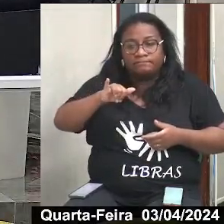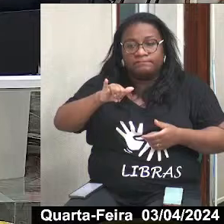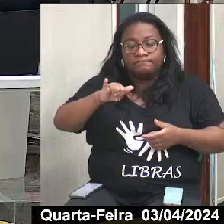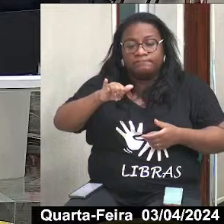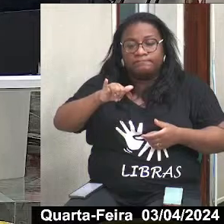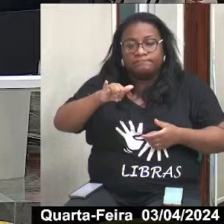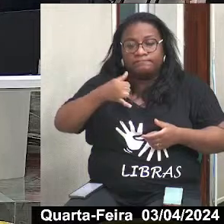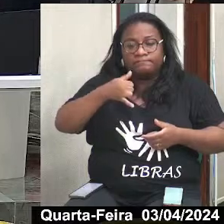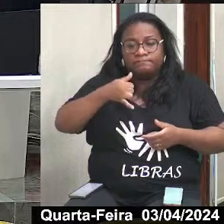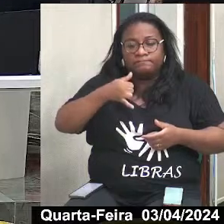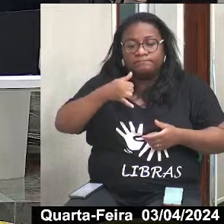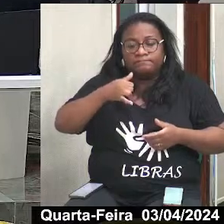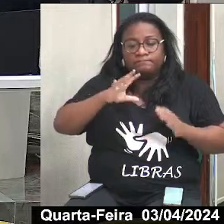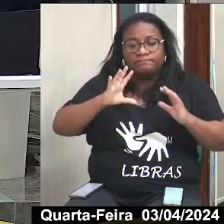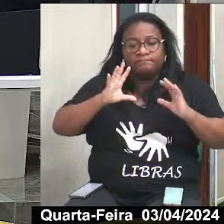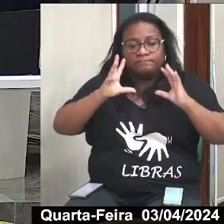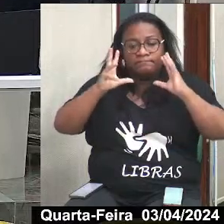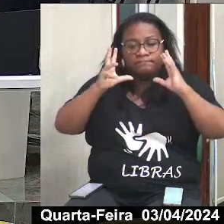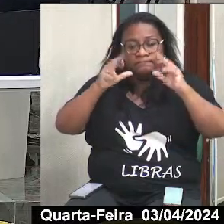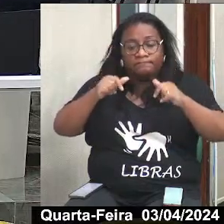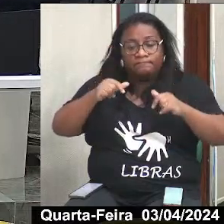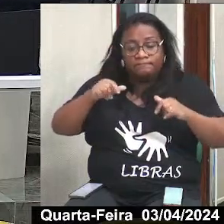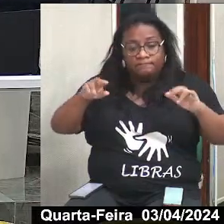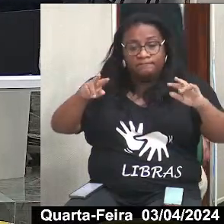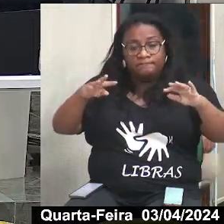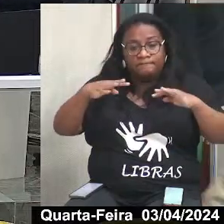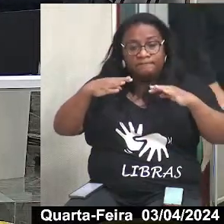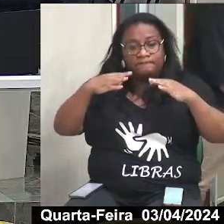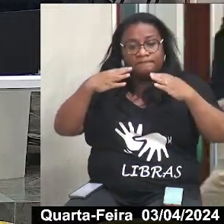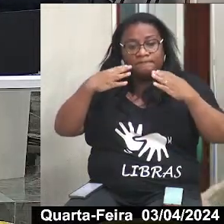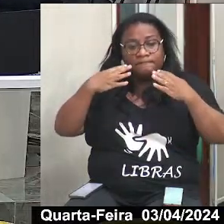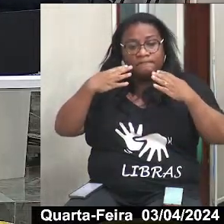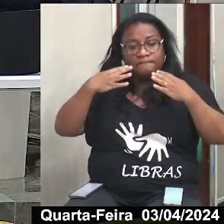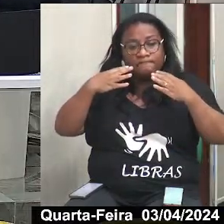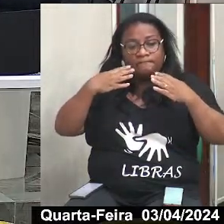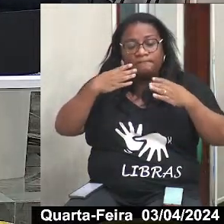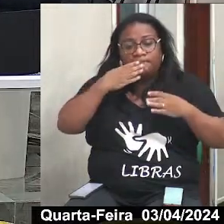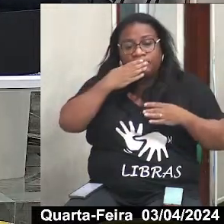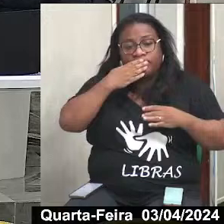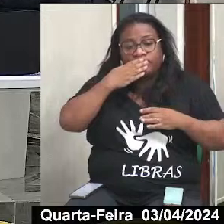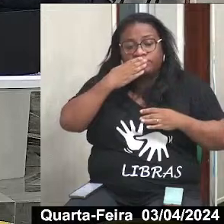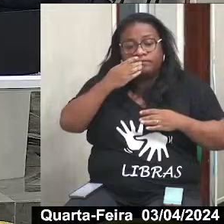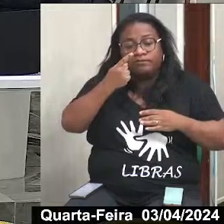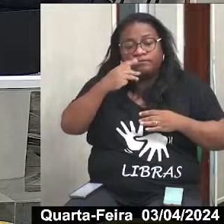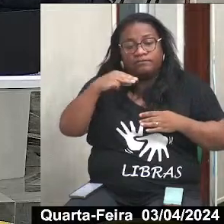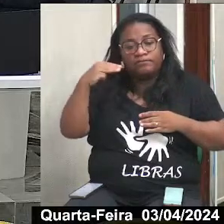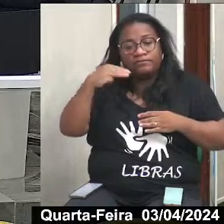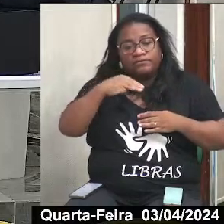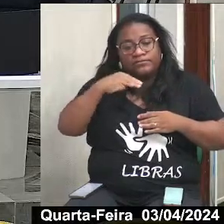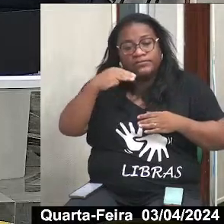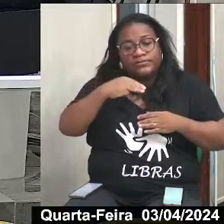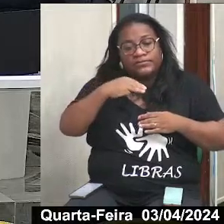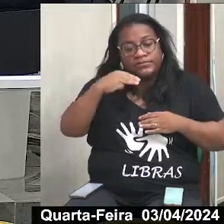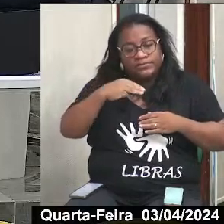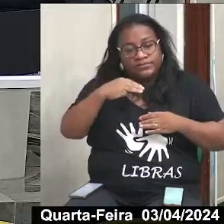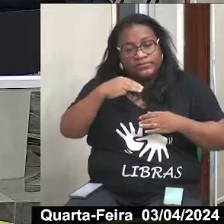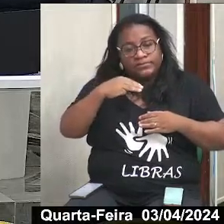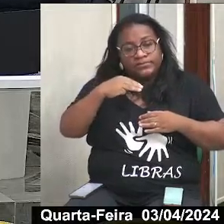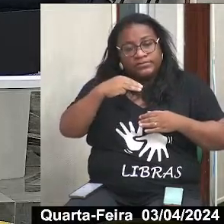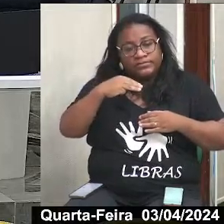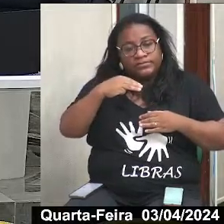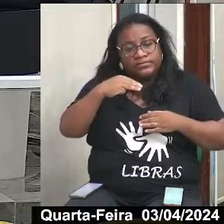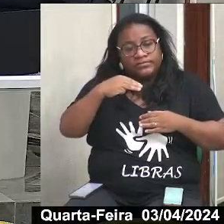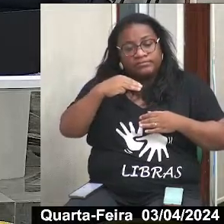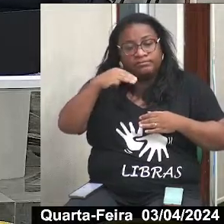ensejo, desejar um bom dia a todos que estão presentes, os internautas que nos assistem, e também fazer o pedido de um minuto de silêncio